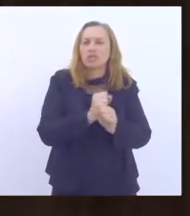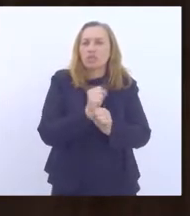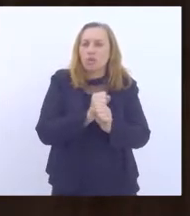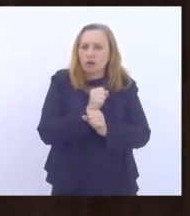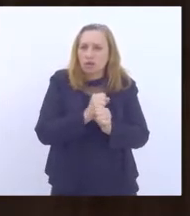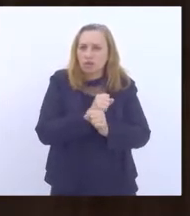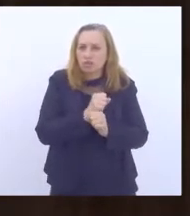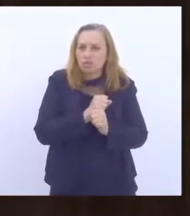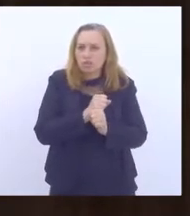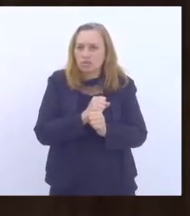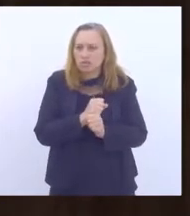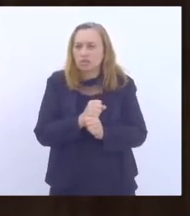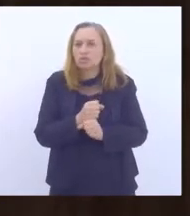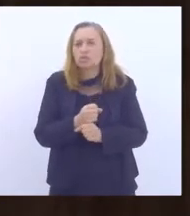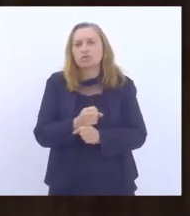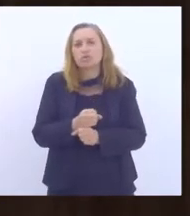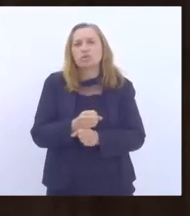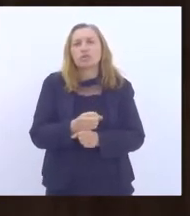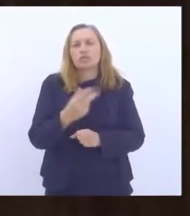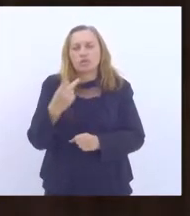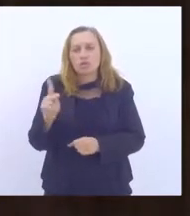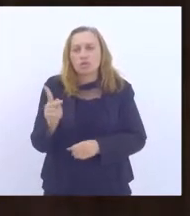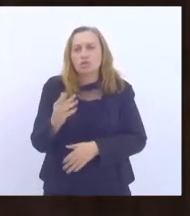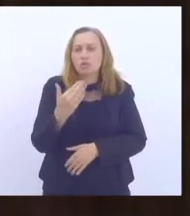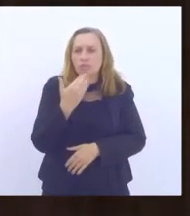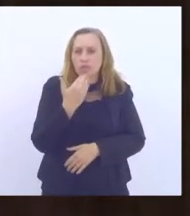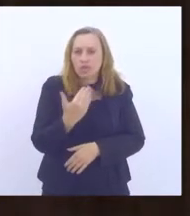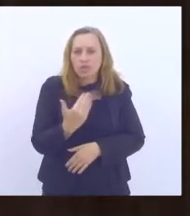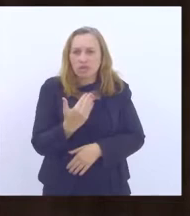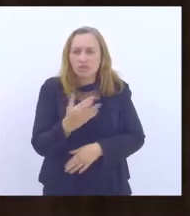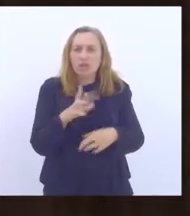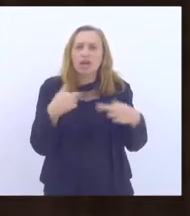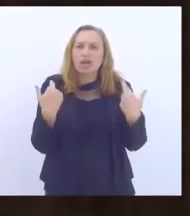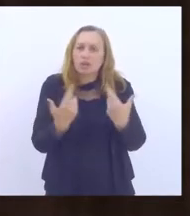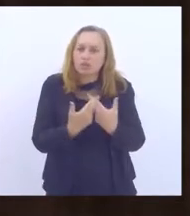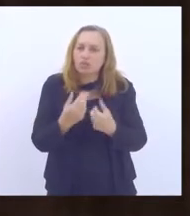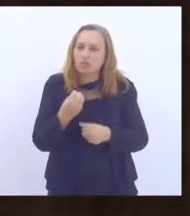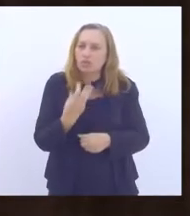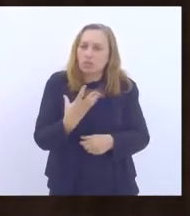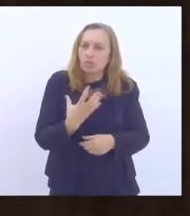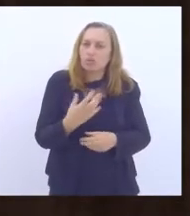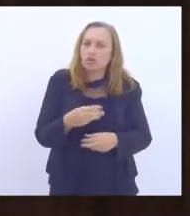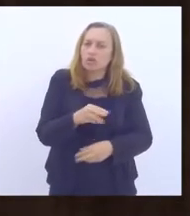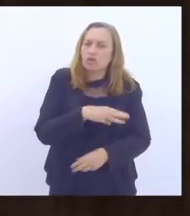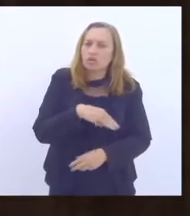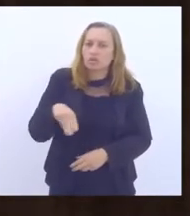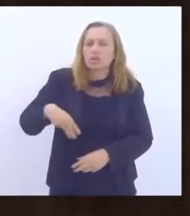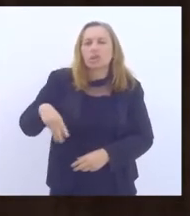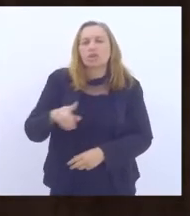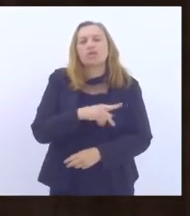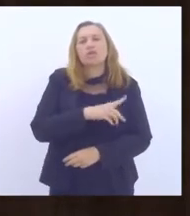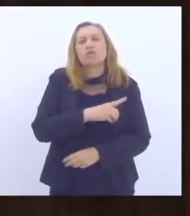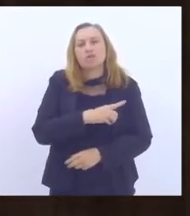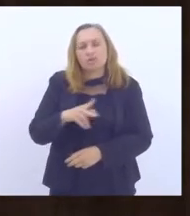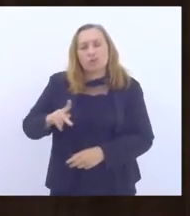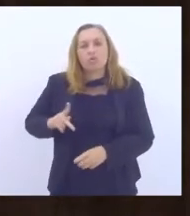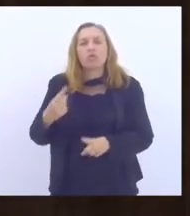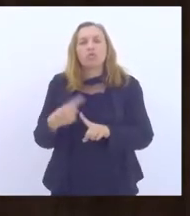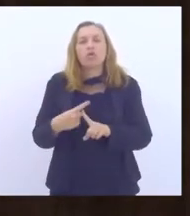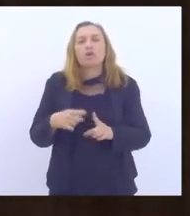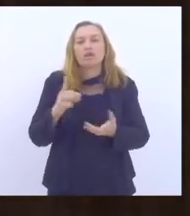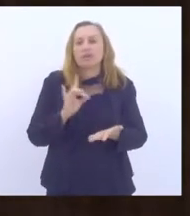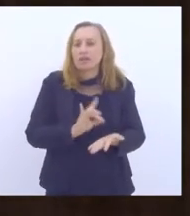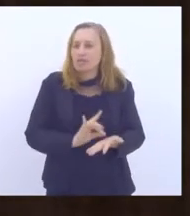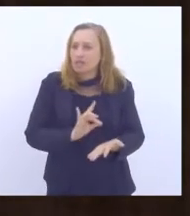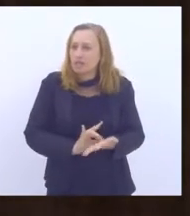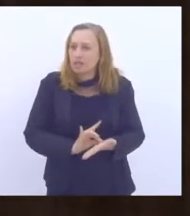anos e foi muito pertinente a sua sugestão na reunião é de trazer o Ministério Público EA defensoria porque na